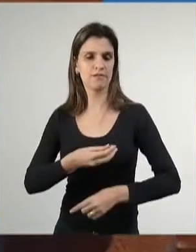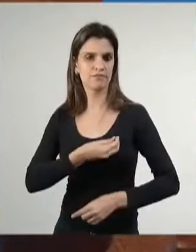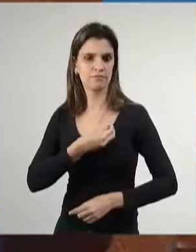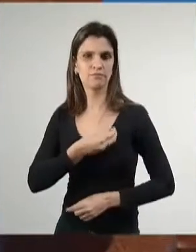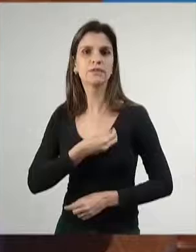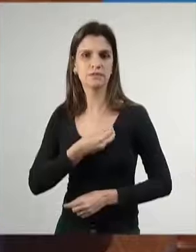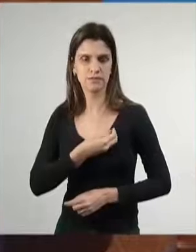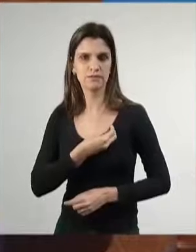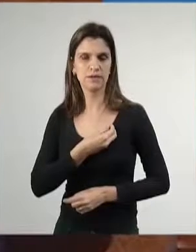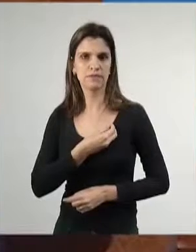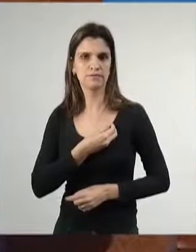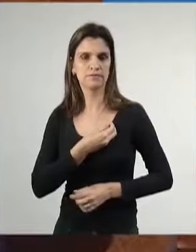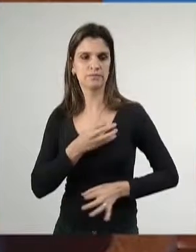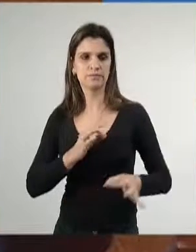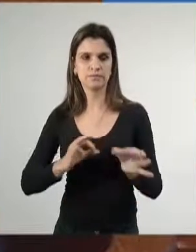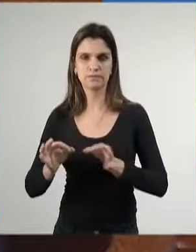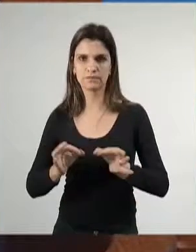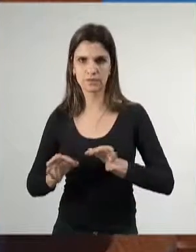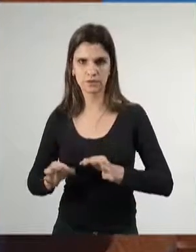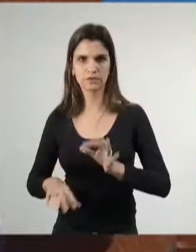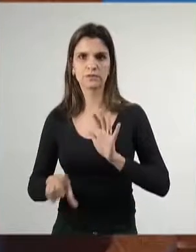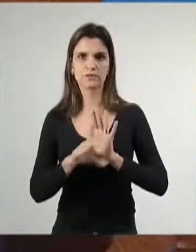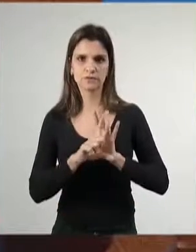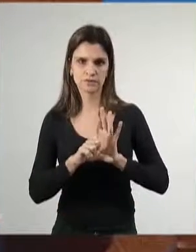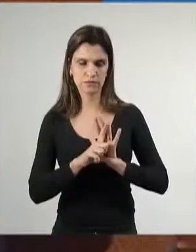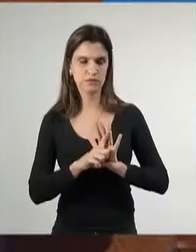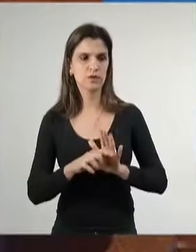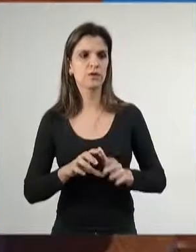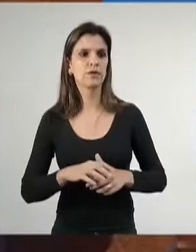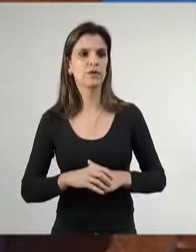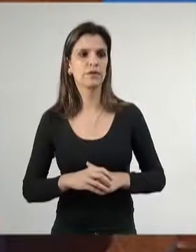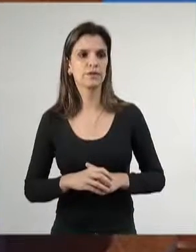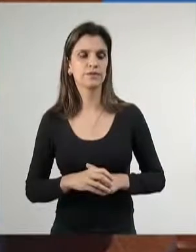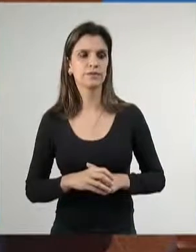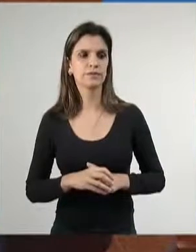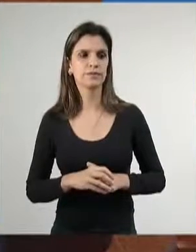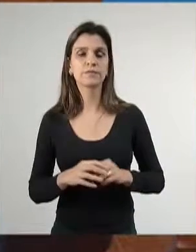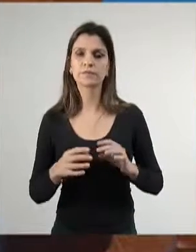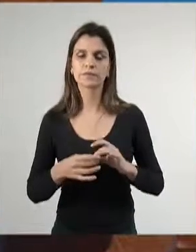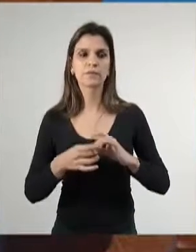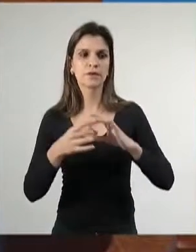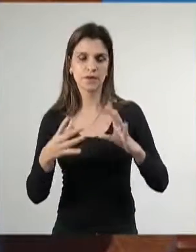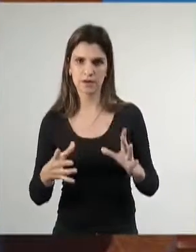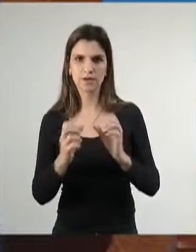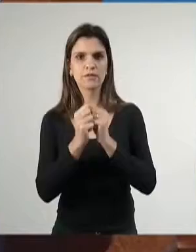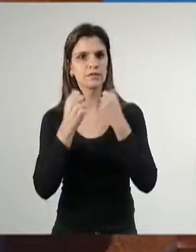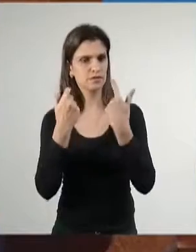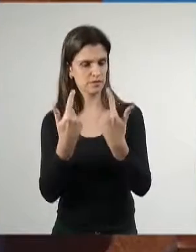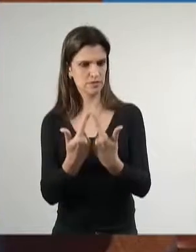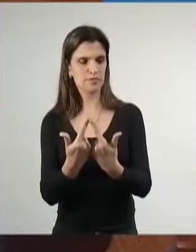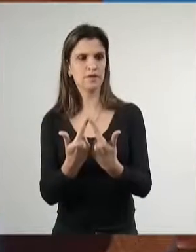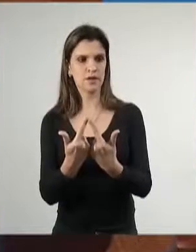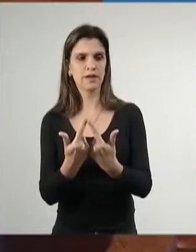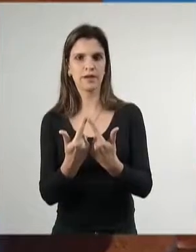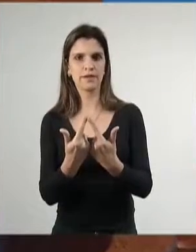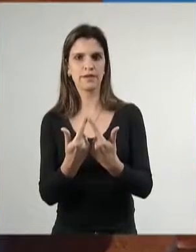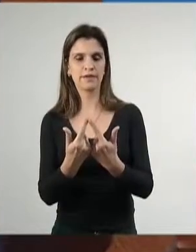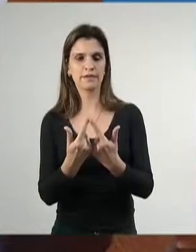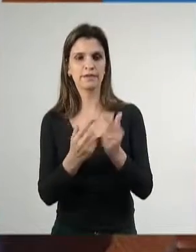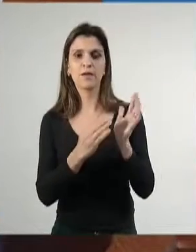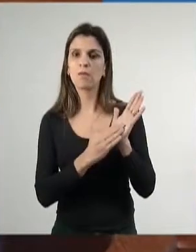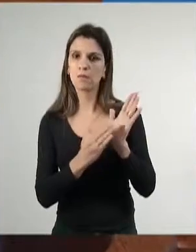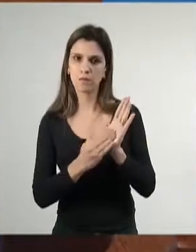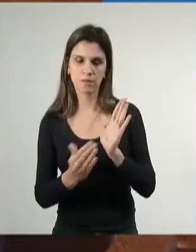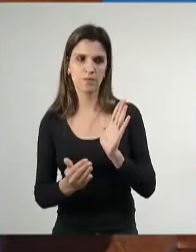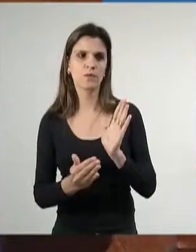do artigo 24. Nesse sentido, entendemos ser legítima a iniciativa parlamentar para propor o projeto de lei. Portanto, essa menção